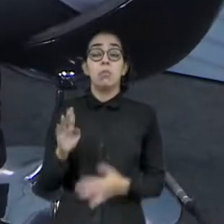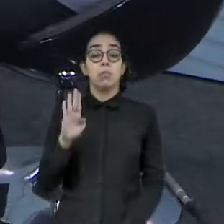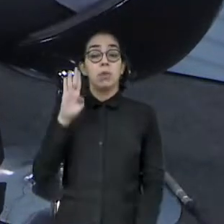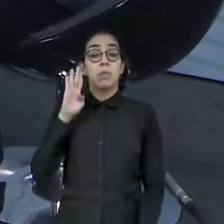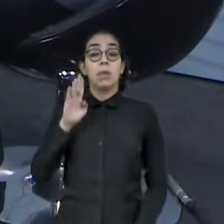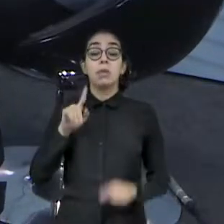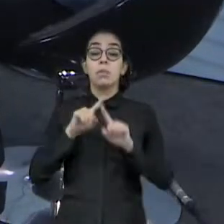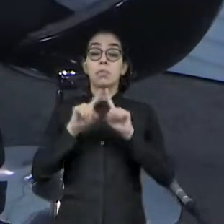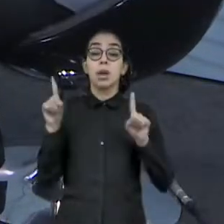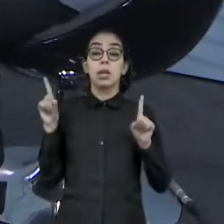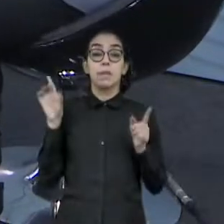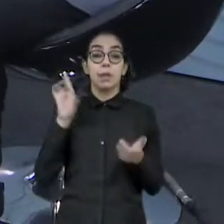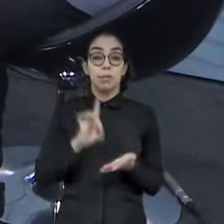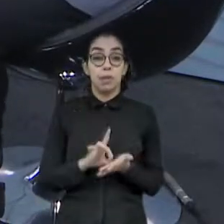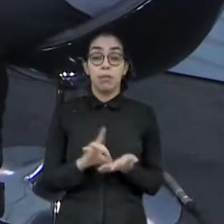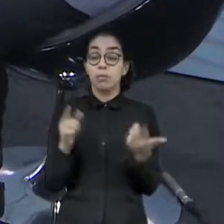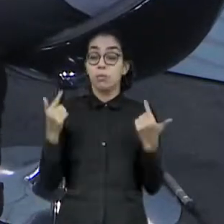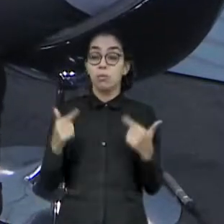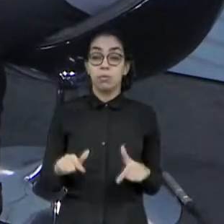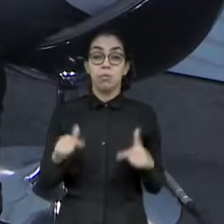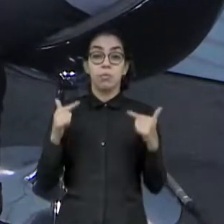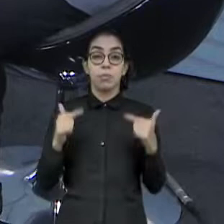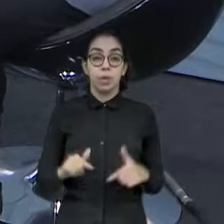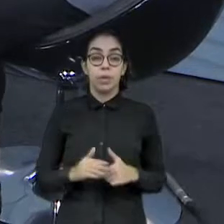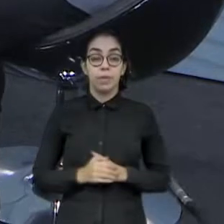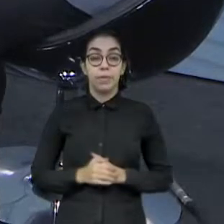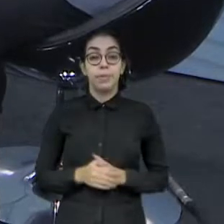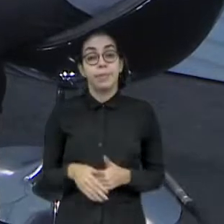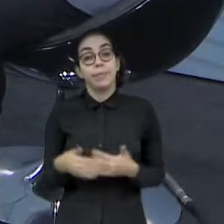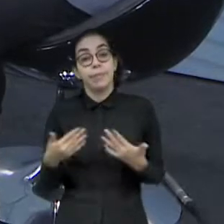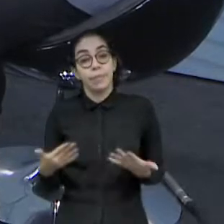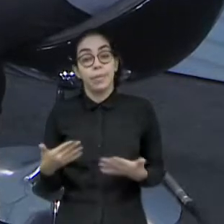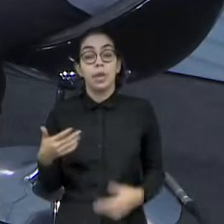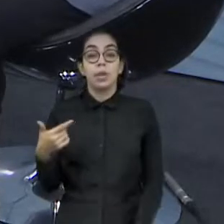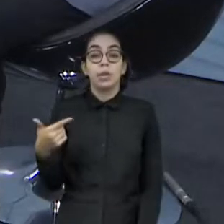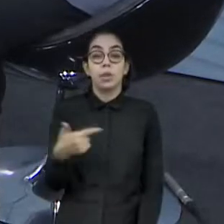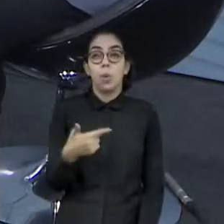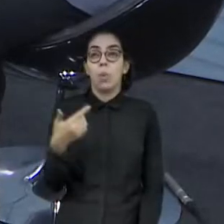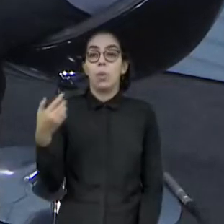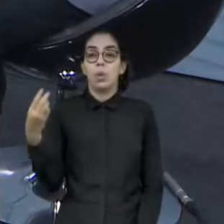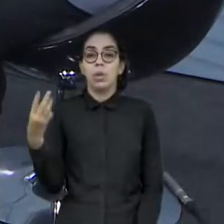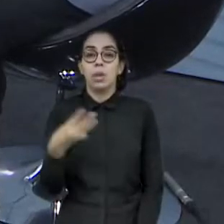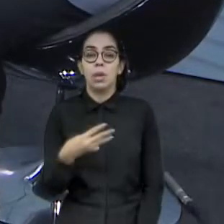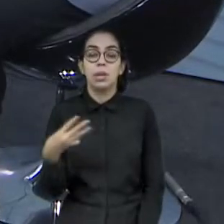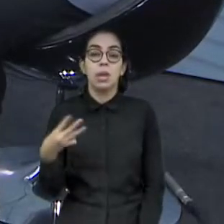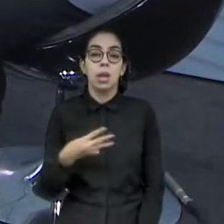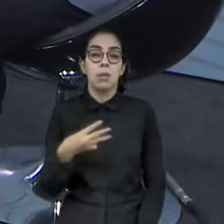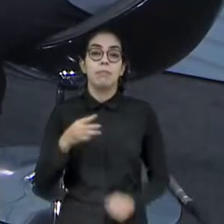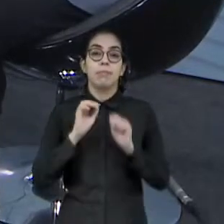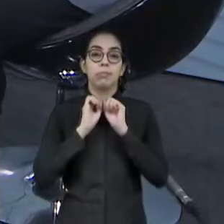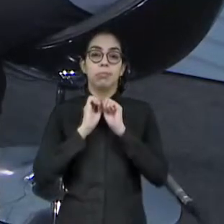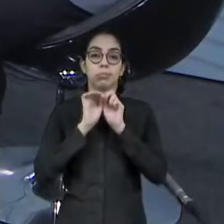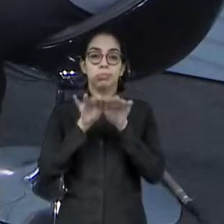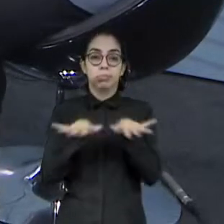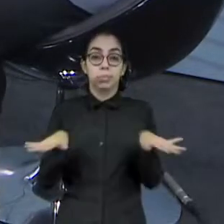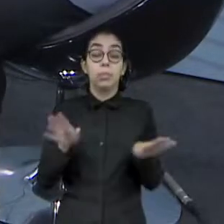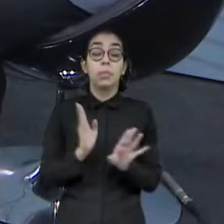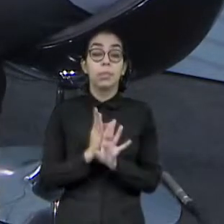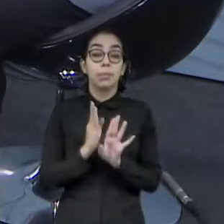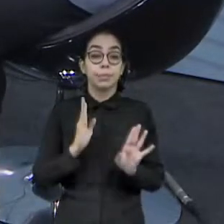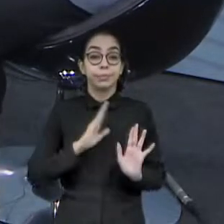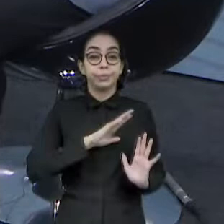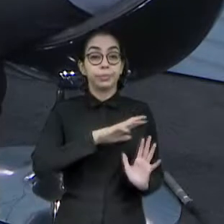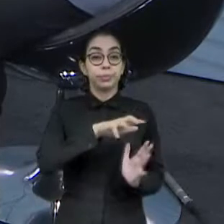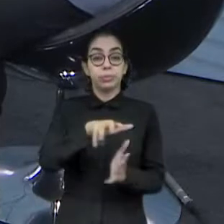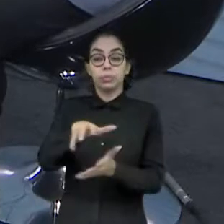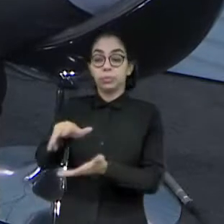chegaram. Então, aí depois veio a onda, a segunda, a terceira onda, tudo veio, porque nós estamos no mesmo barco.